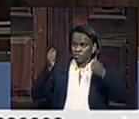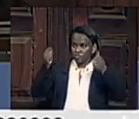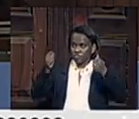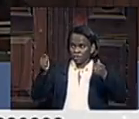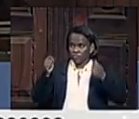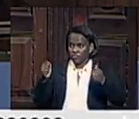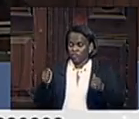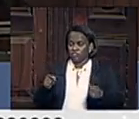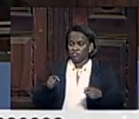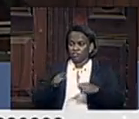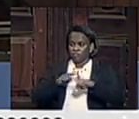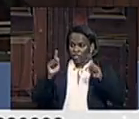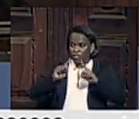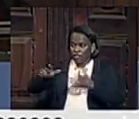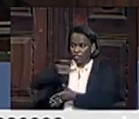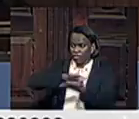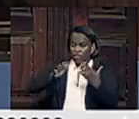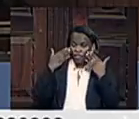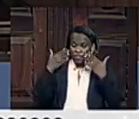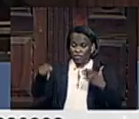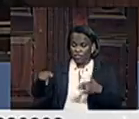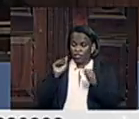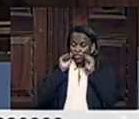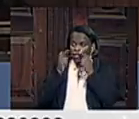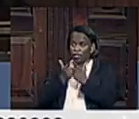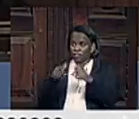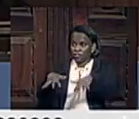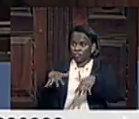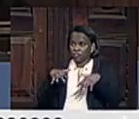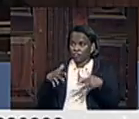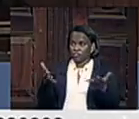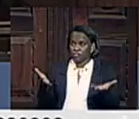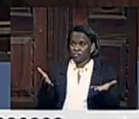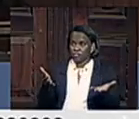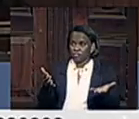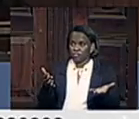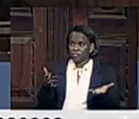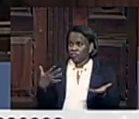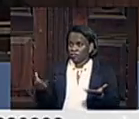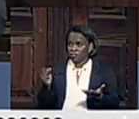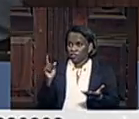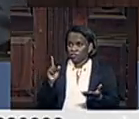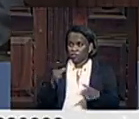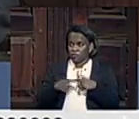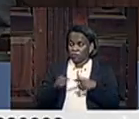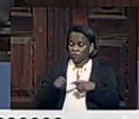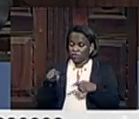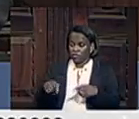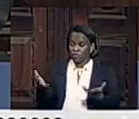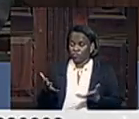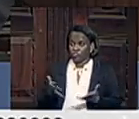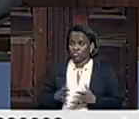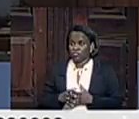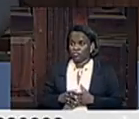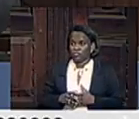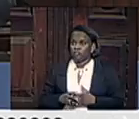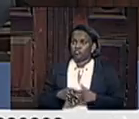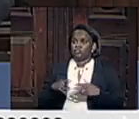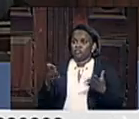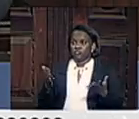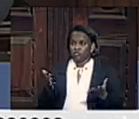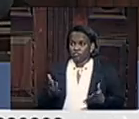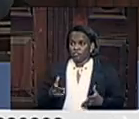estão aqui, na porta da Assembleia. Eles não incomodam o governo. Por quê? Porque o problema está aqui conosco. A bola